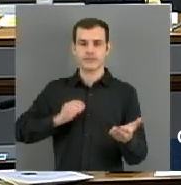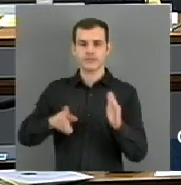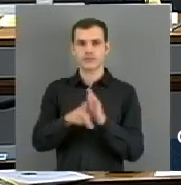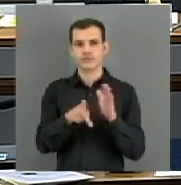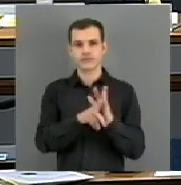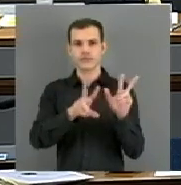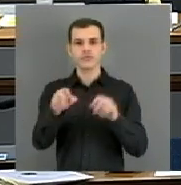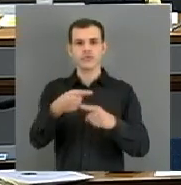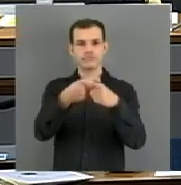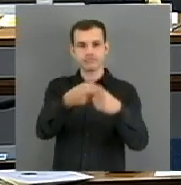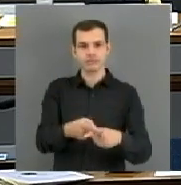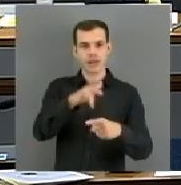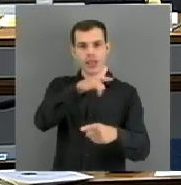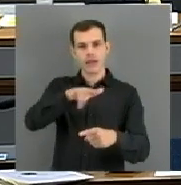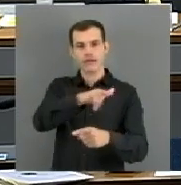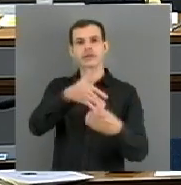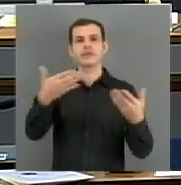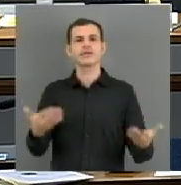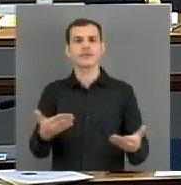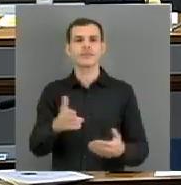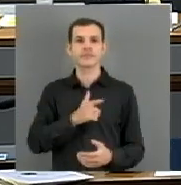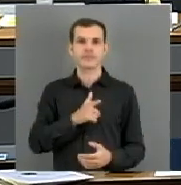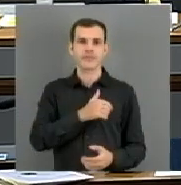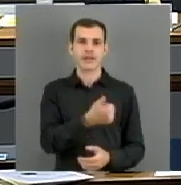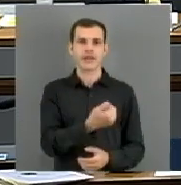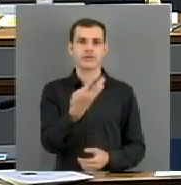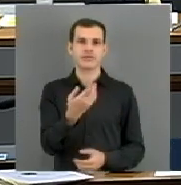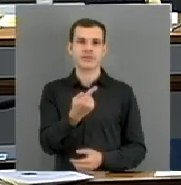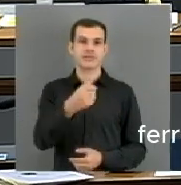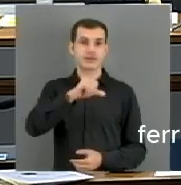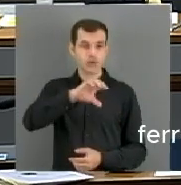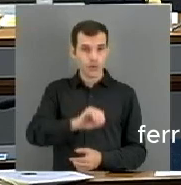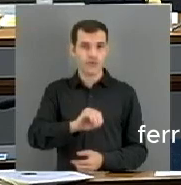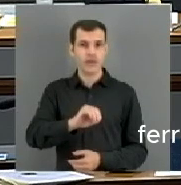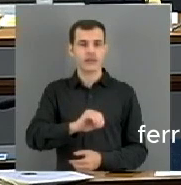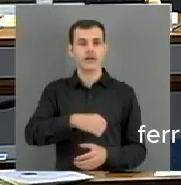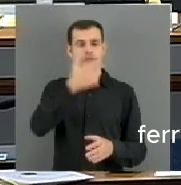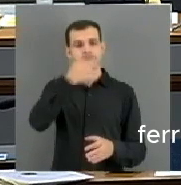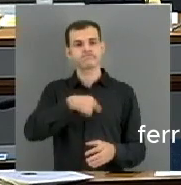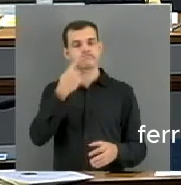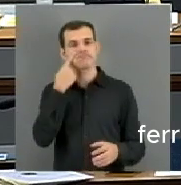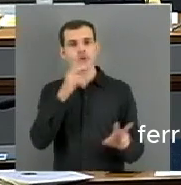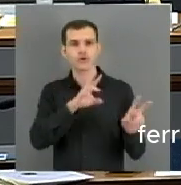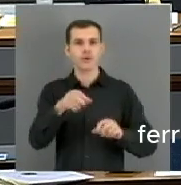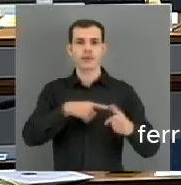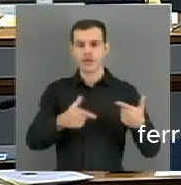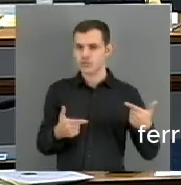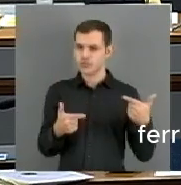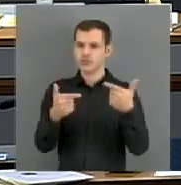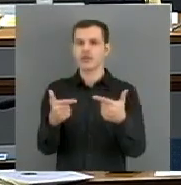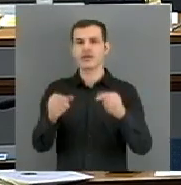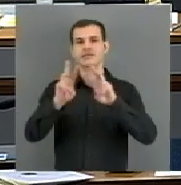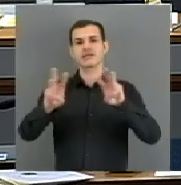necessidade urgente da regulamentação da 14.790 e o combate ferrenho às operações de sites ilegais no